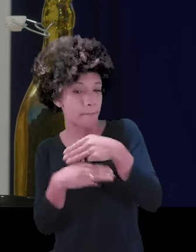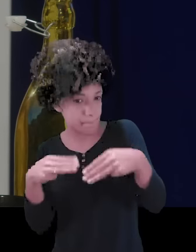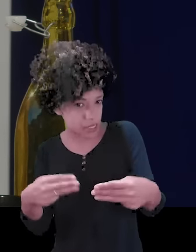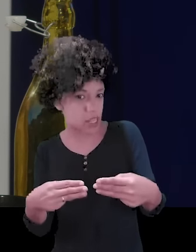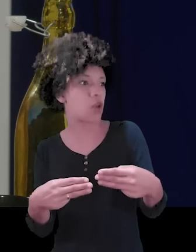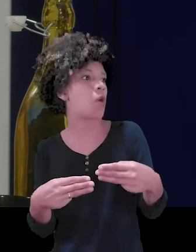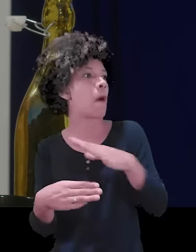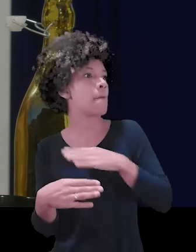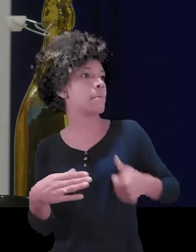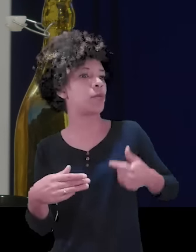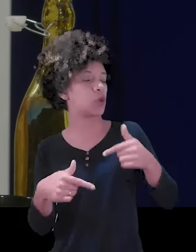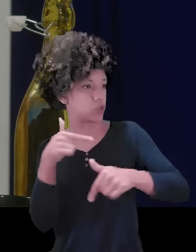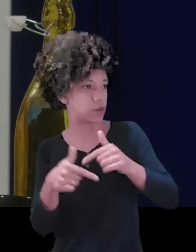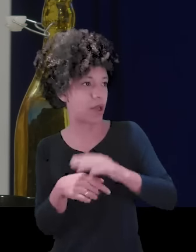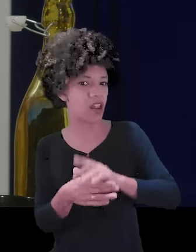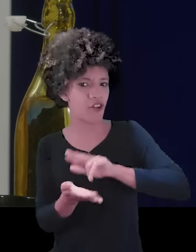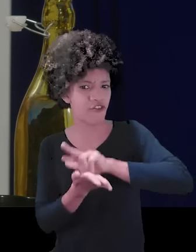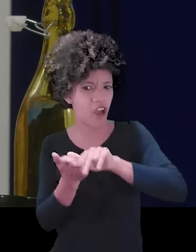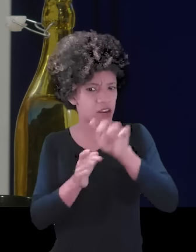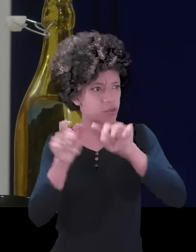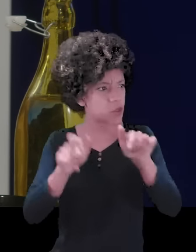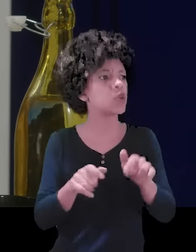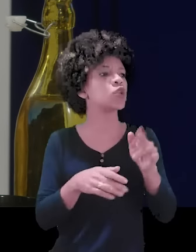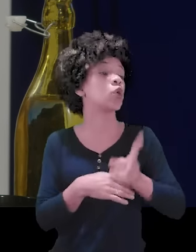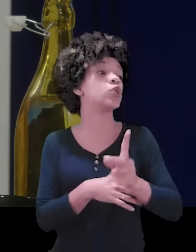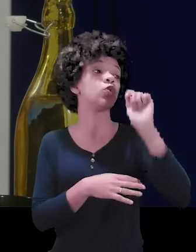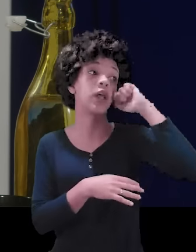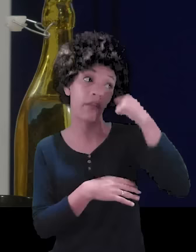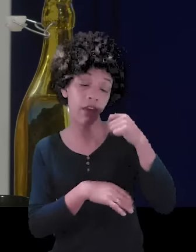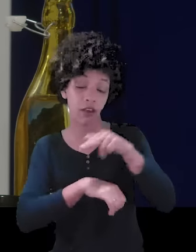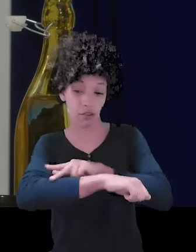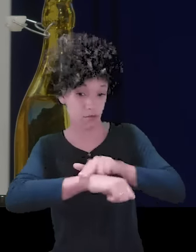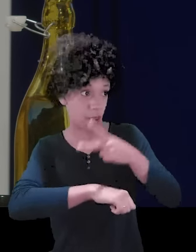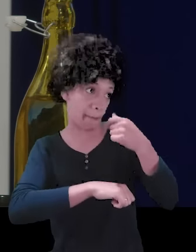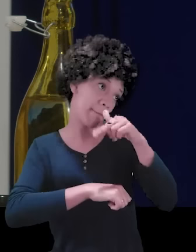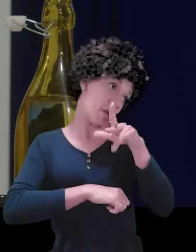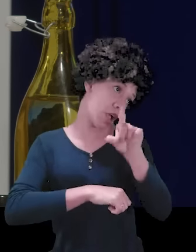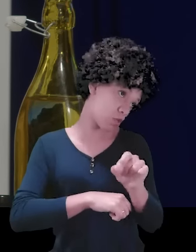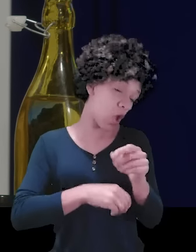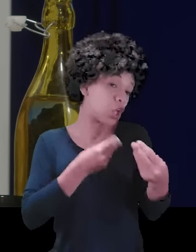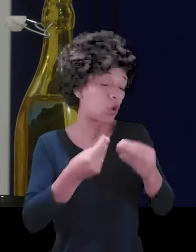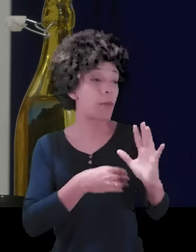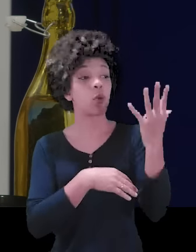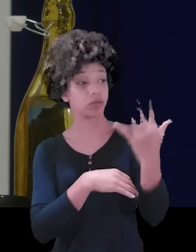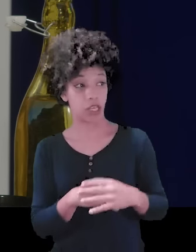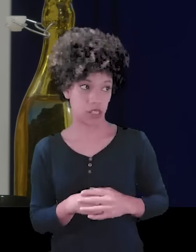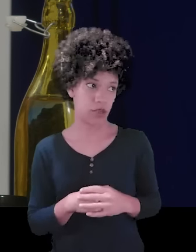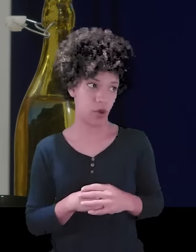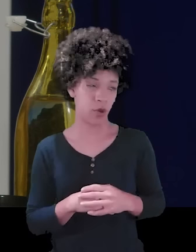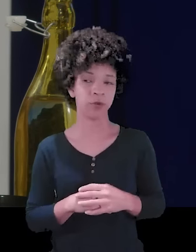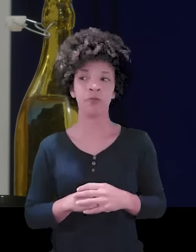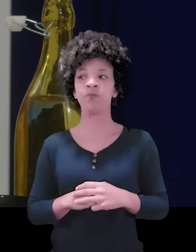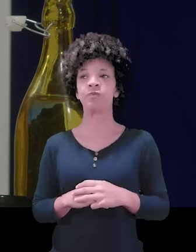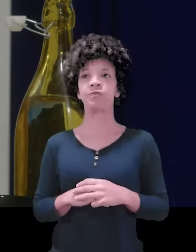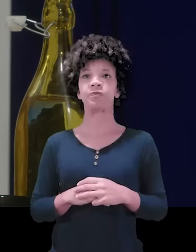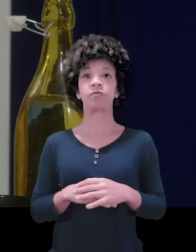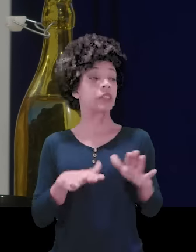a maioria ainda continua sendo de negros e negras e partes e como que funciona é